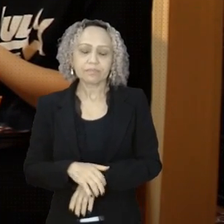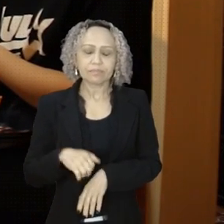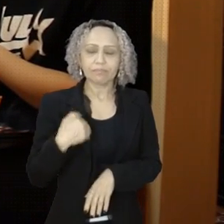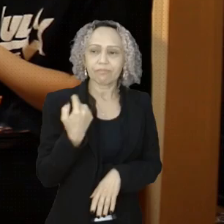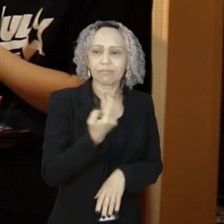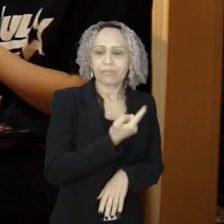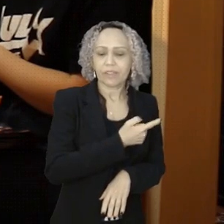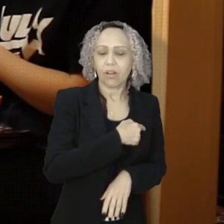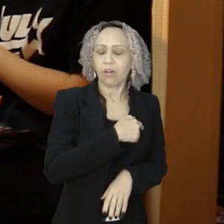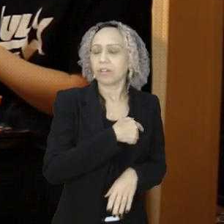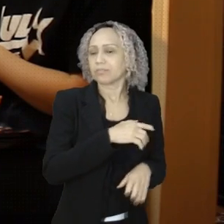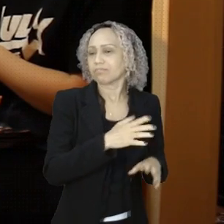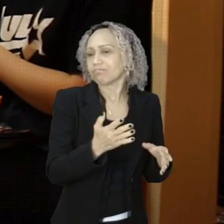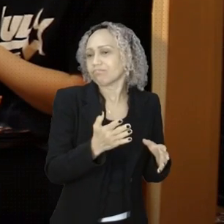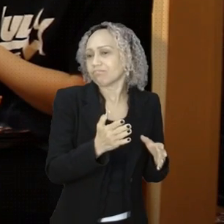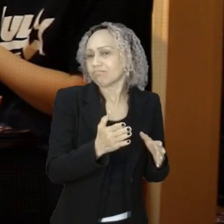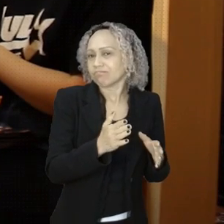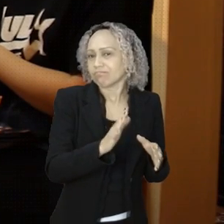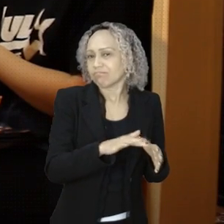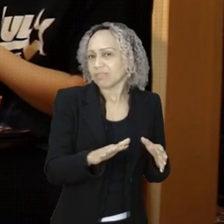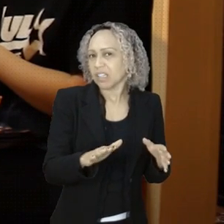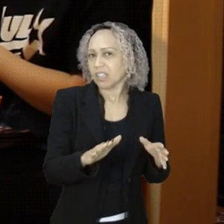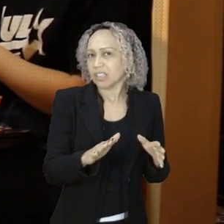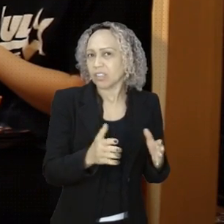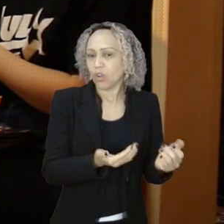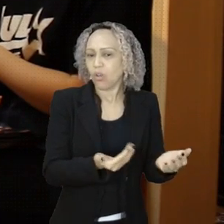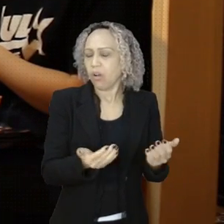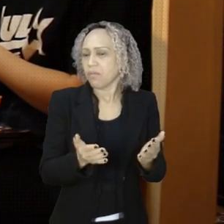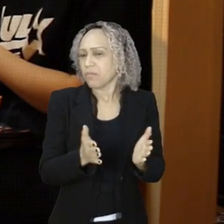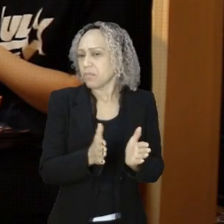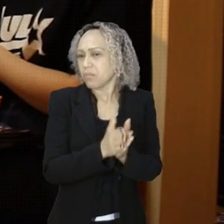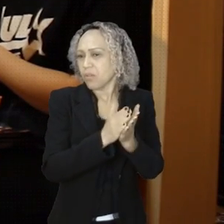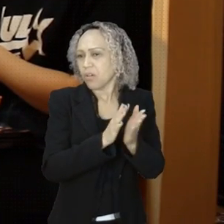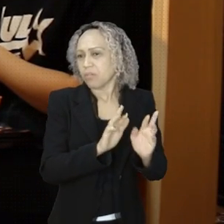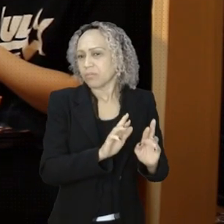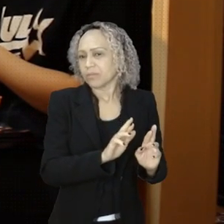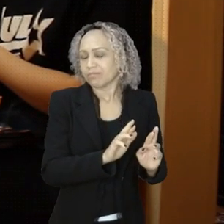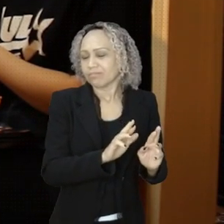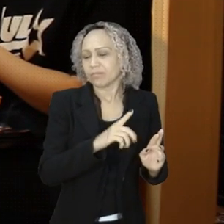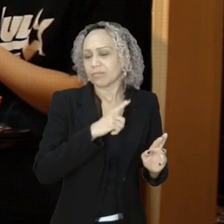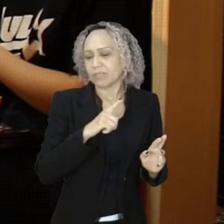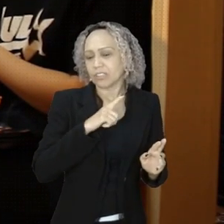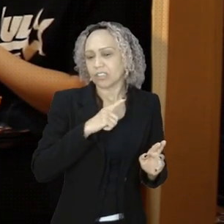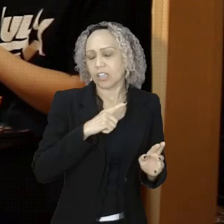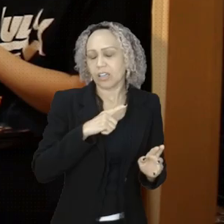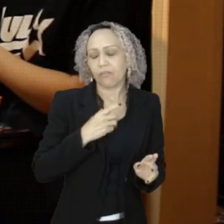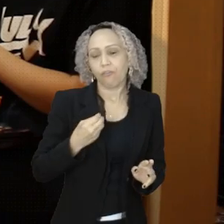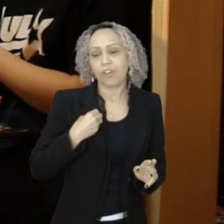No colégio, né? tinha essas coisas, não é?